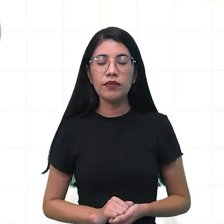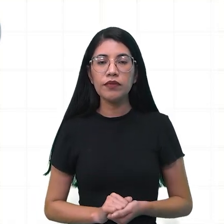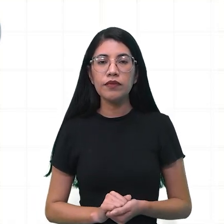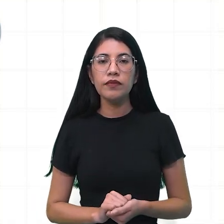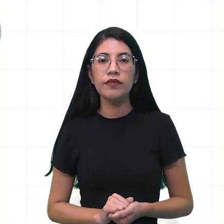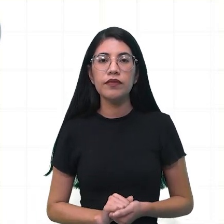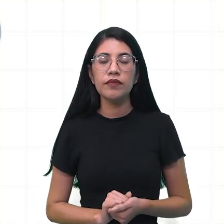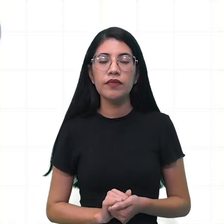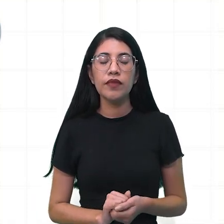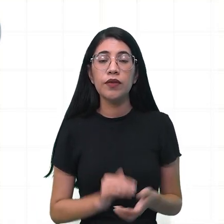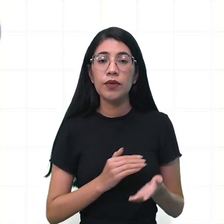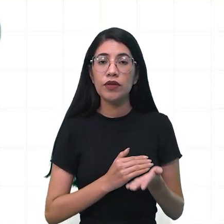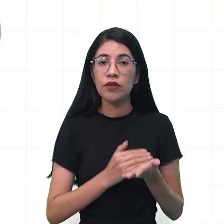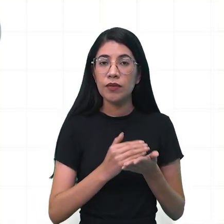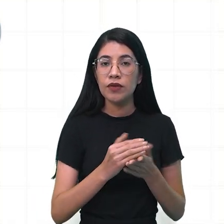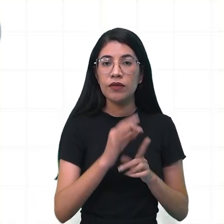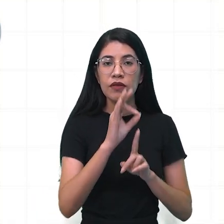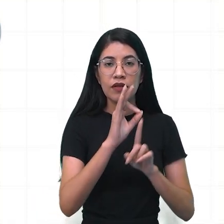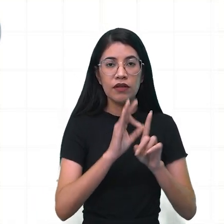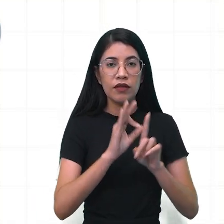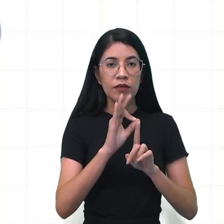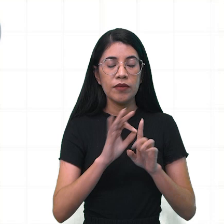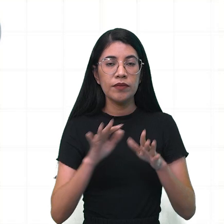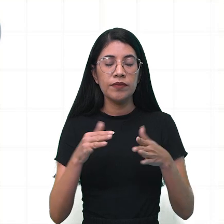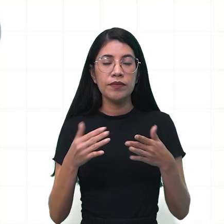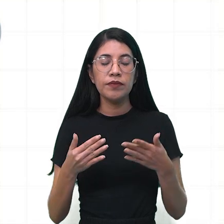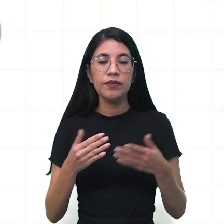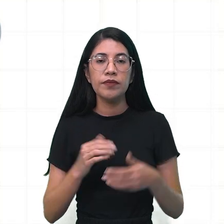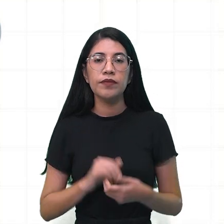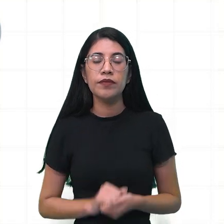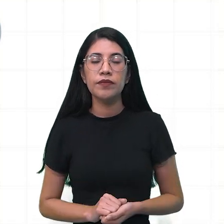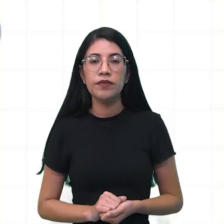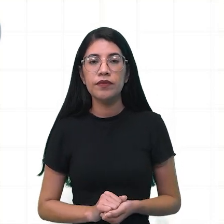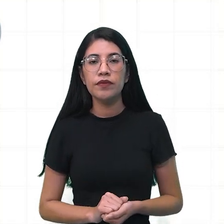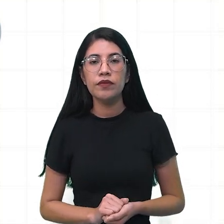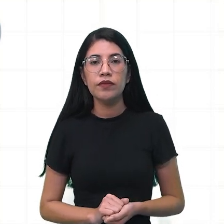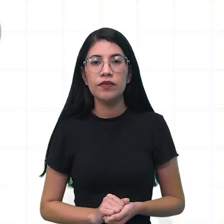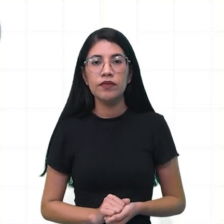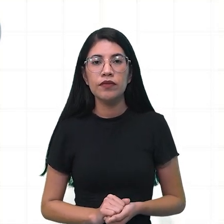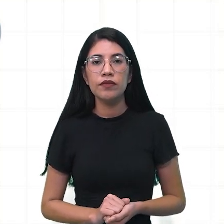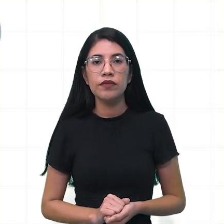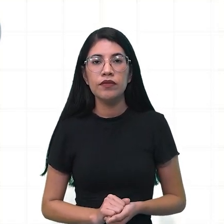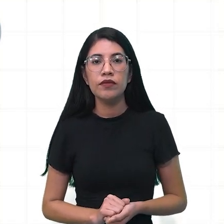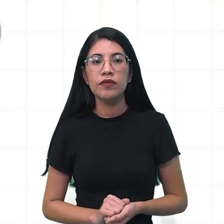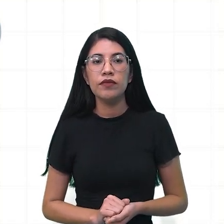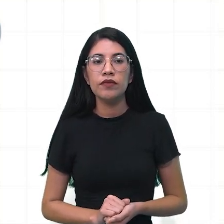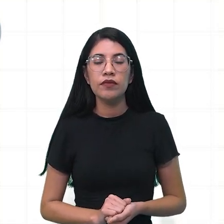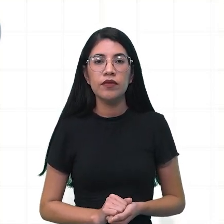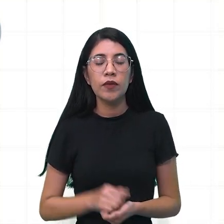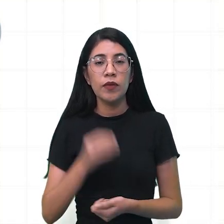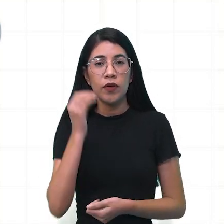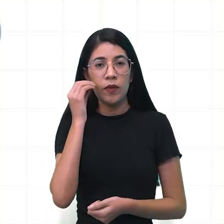inicialmente né a temperatura estava aqui ó deixa eu tentar representar aqui com uma